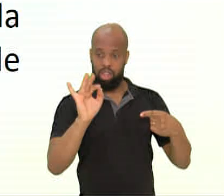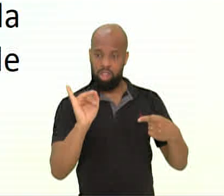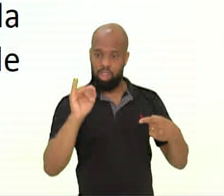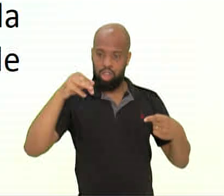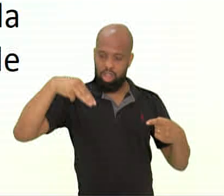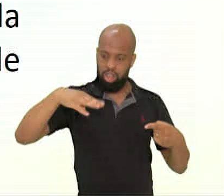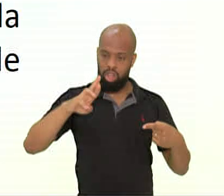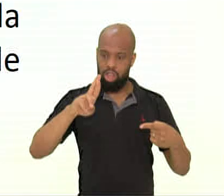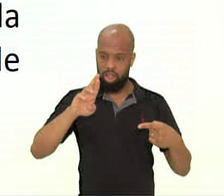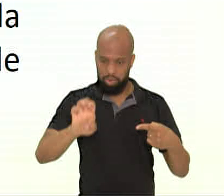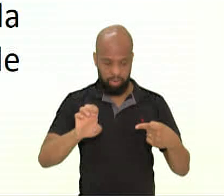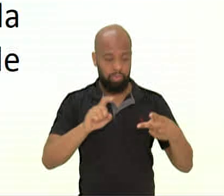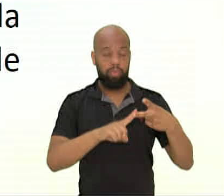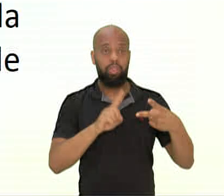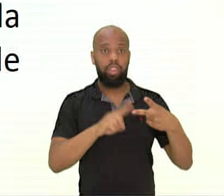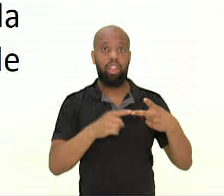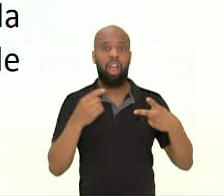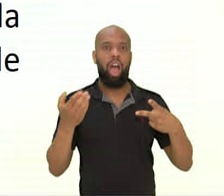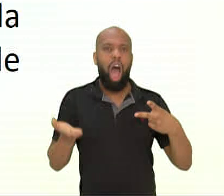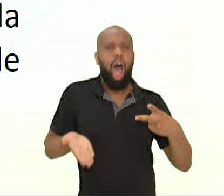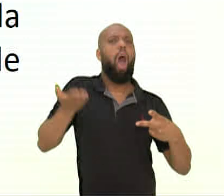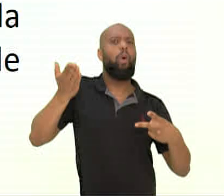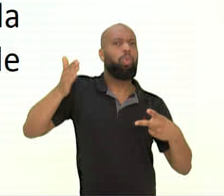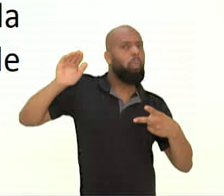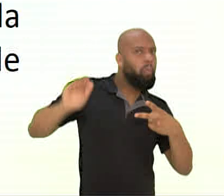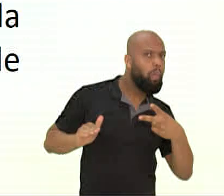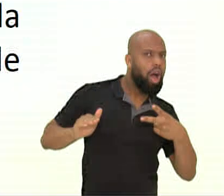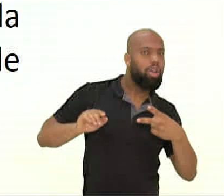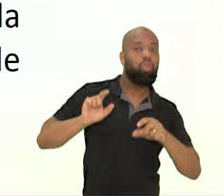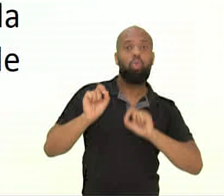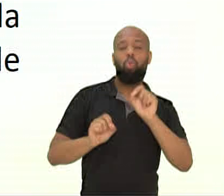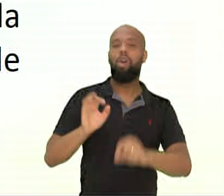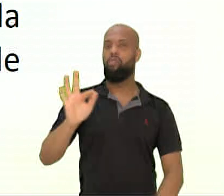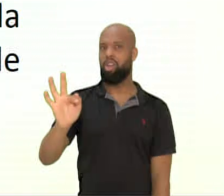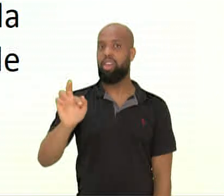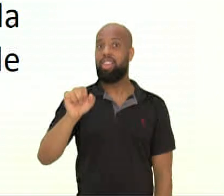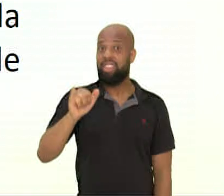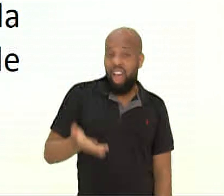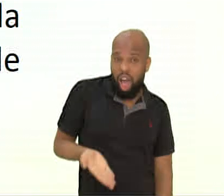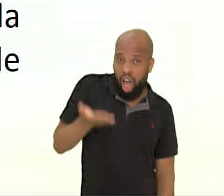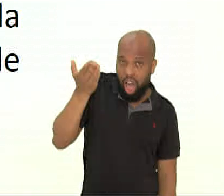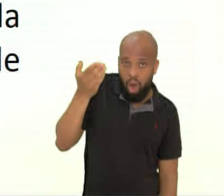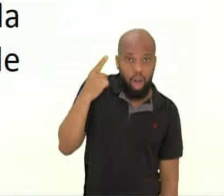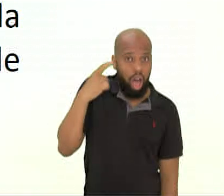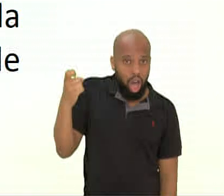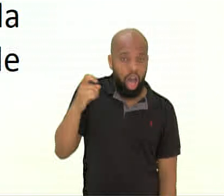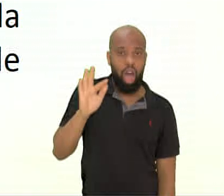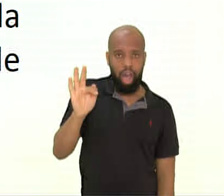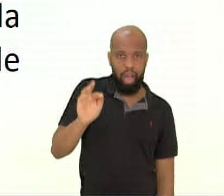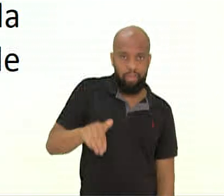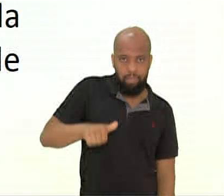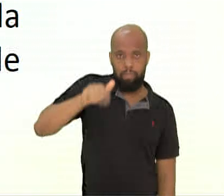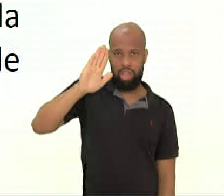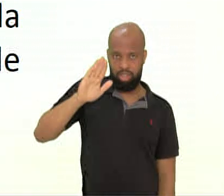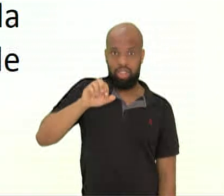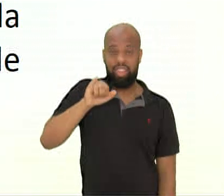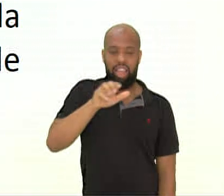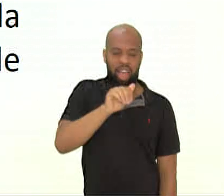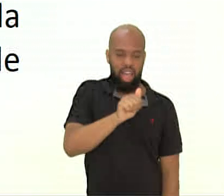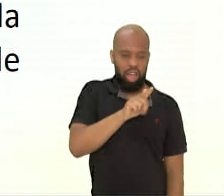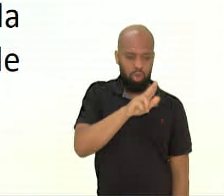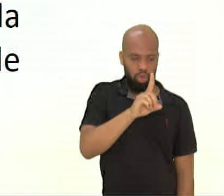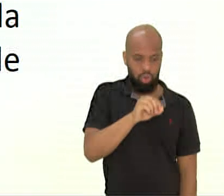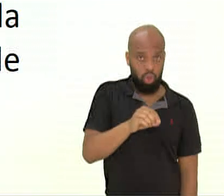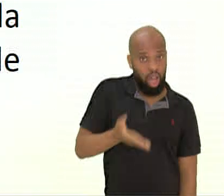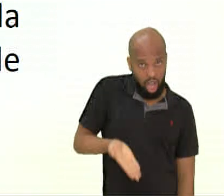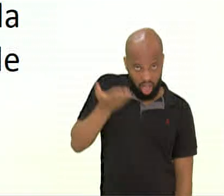relacionada com a frequência sonora. Quanto maior a altura, maior é a frequência do som. Som mais agudo ou mais alto. Ao